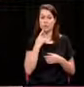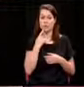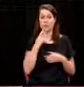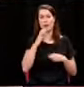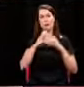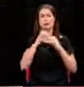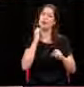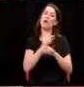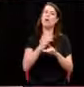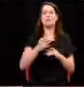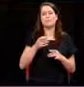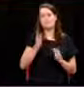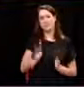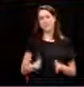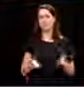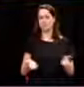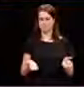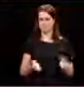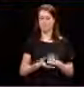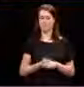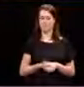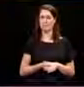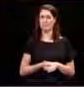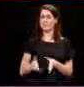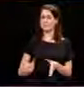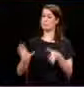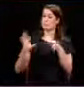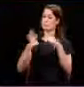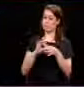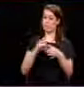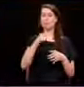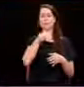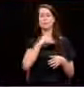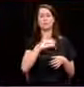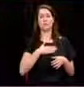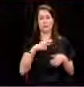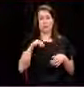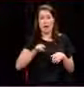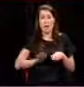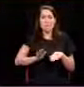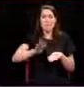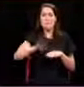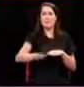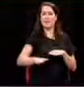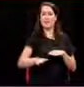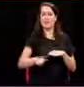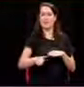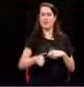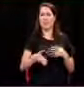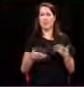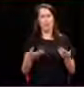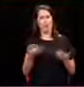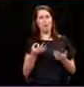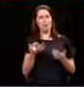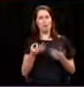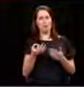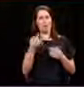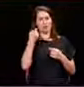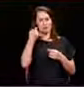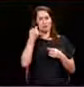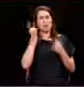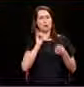a nível do Benfica, lá está, todo este passo que se está a dar... acaba por refletir também